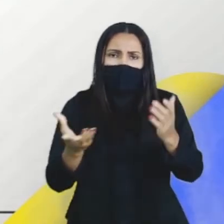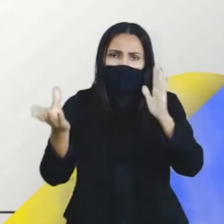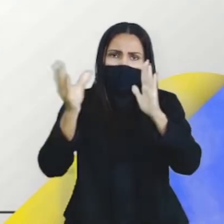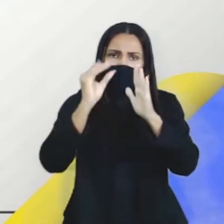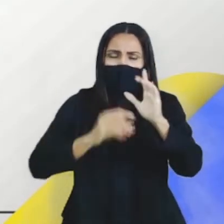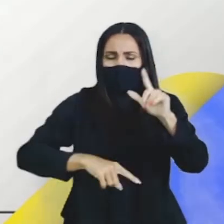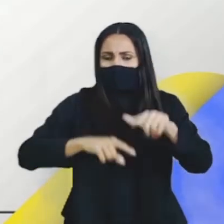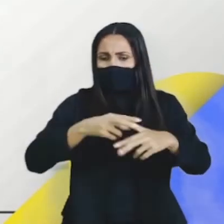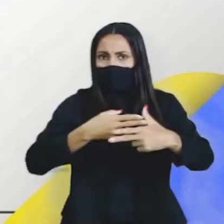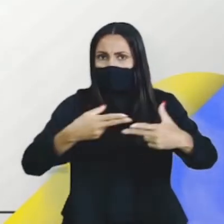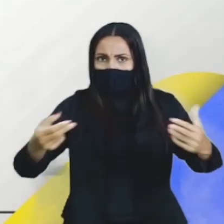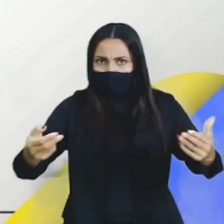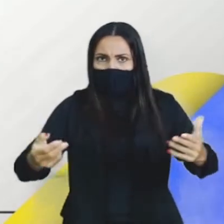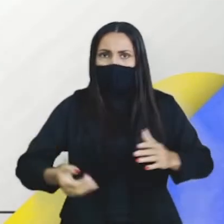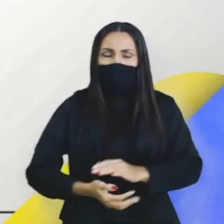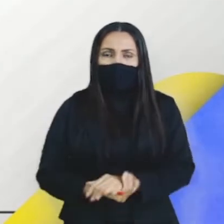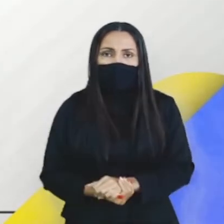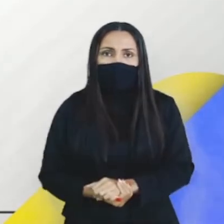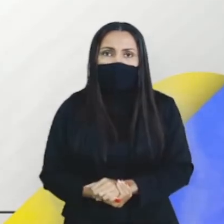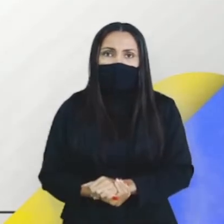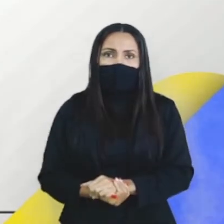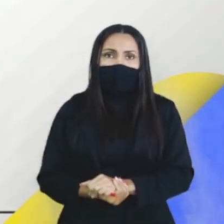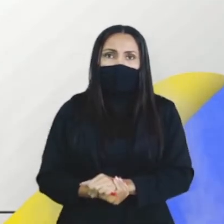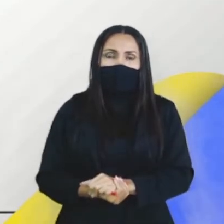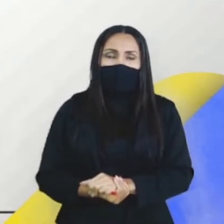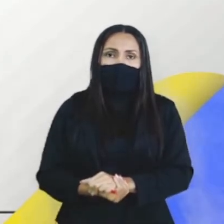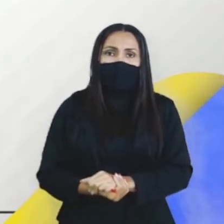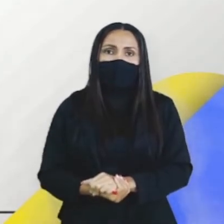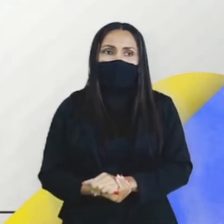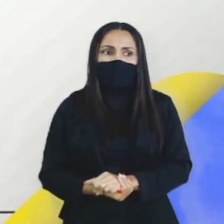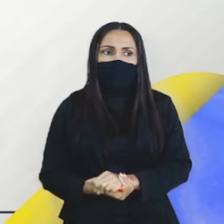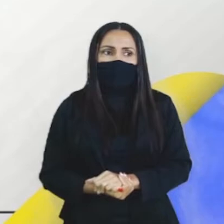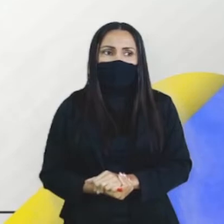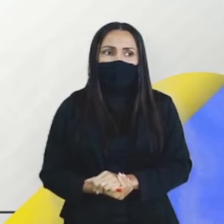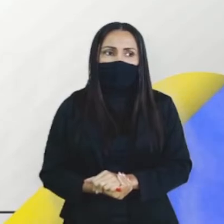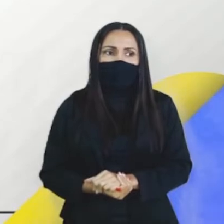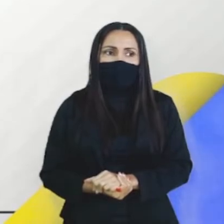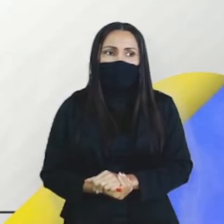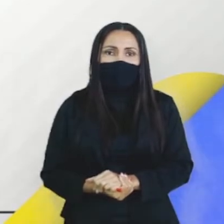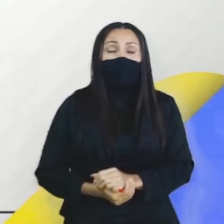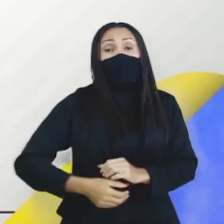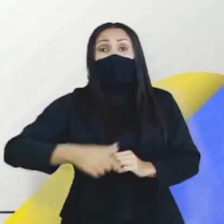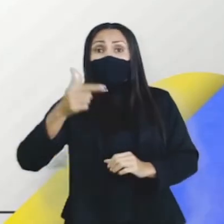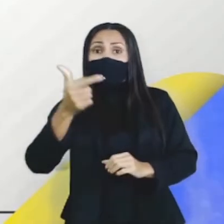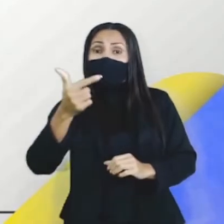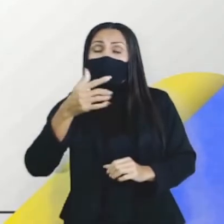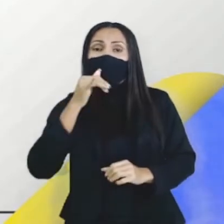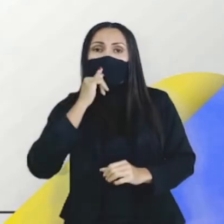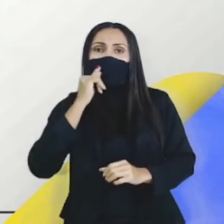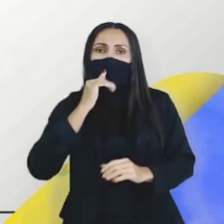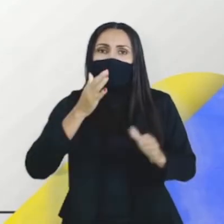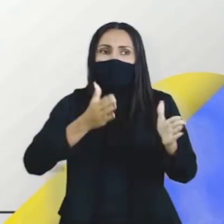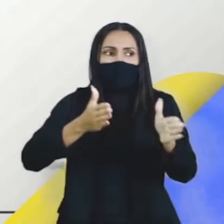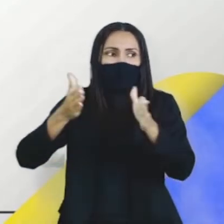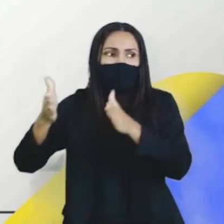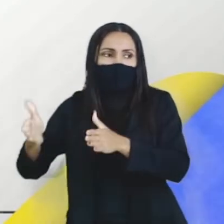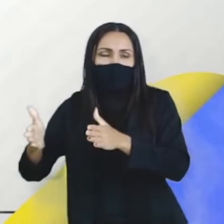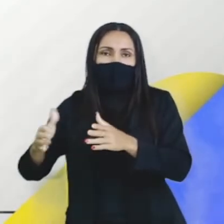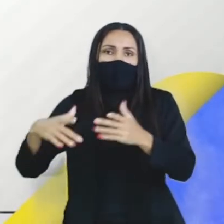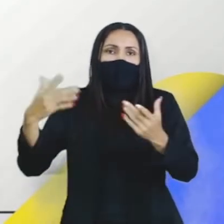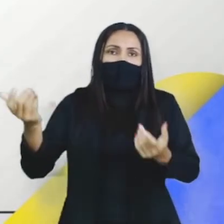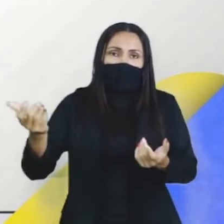não considerei a deformação que ocorre naturalmente. Mas no segundo exemplo, eu tenho K igual